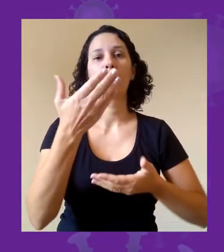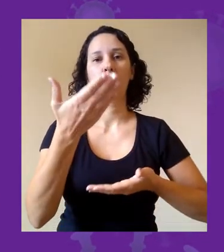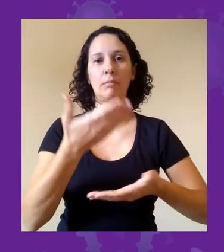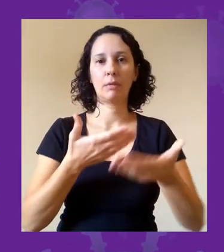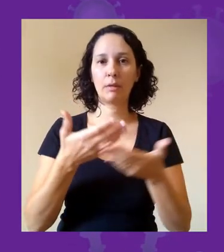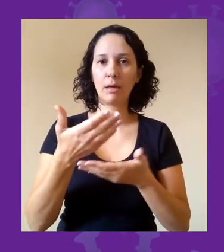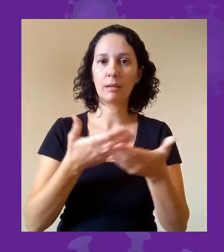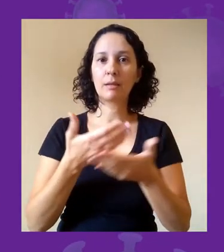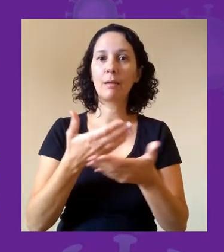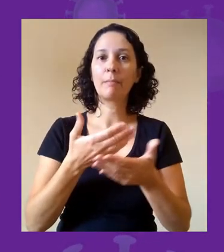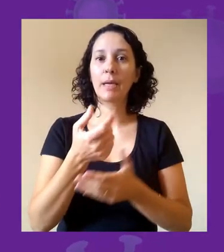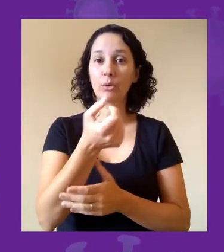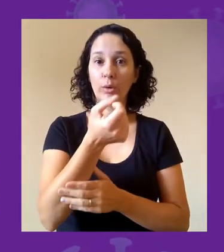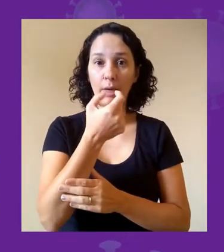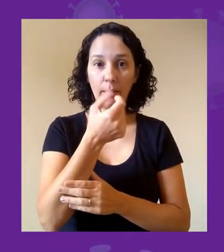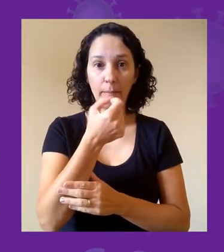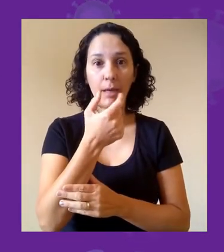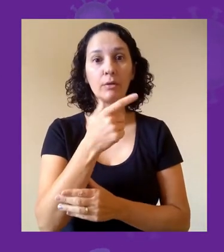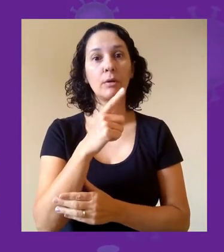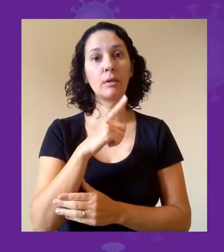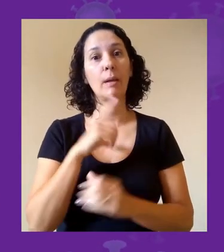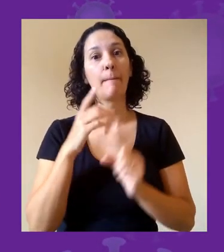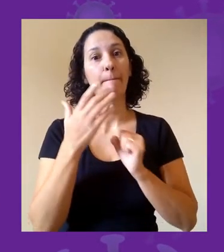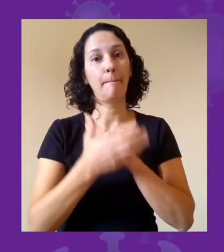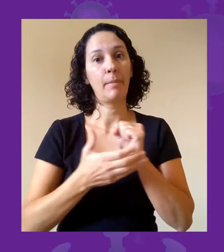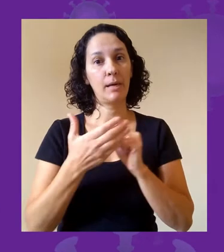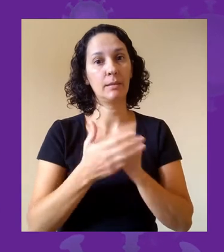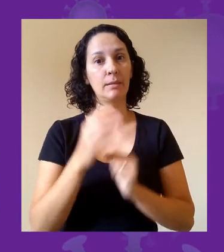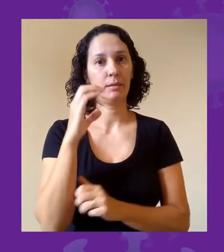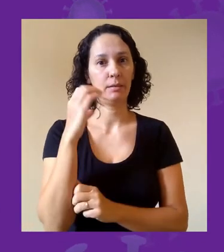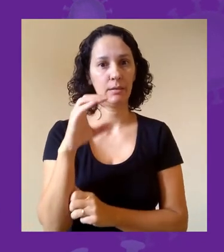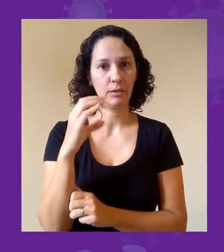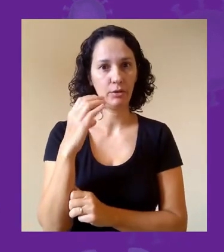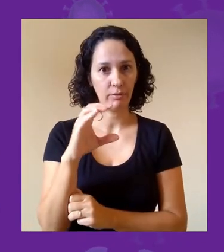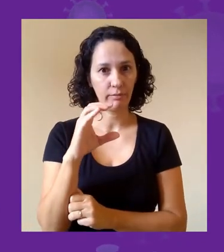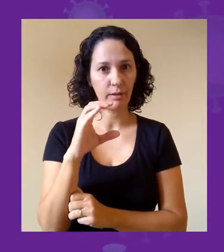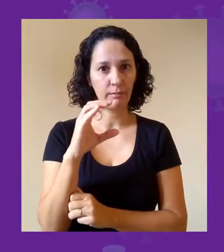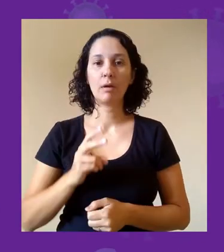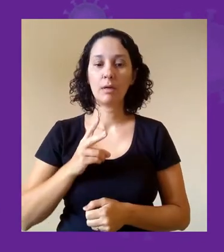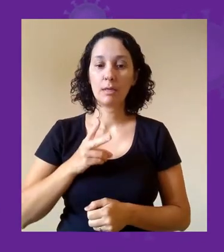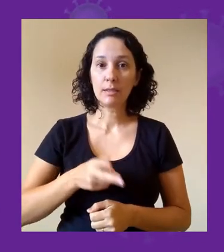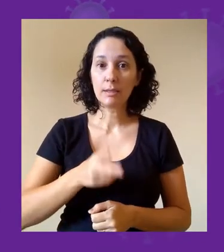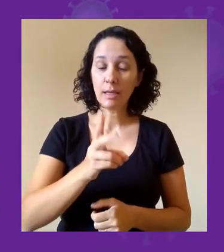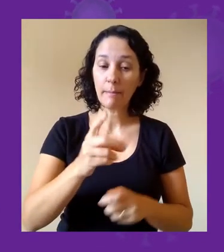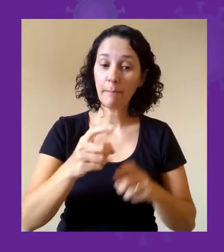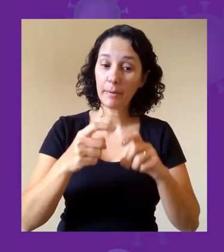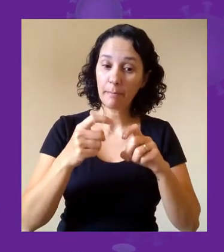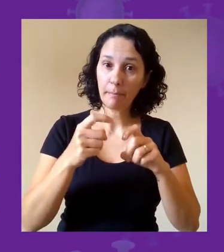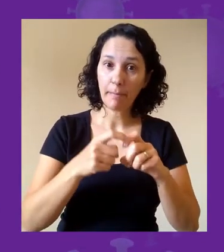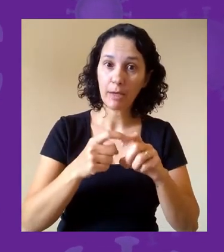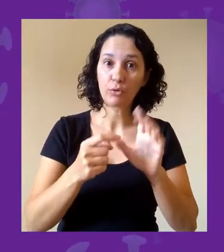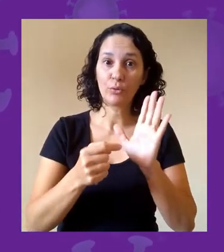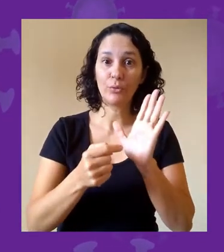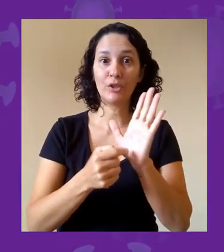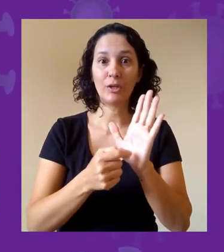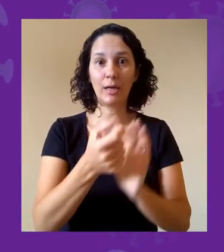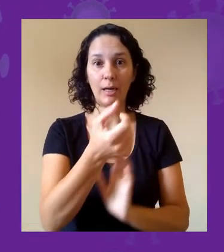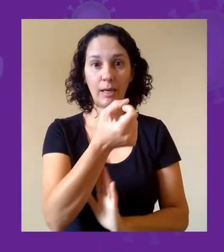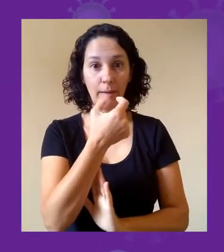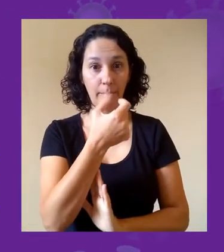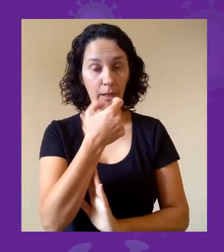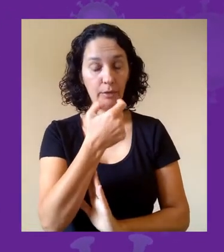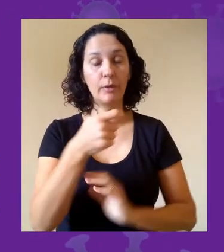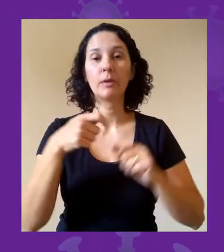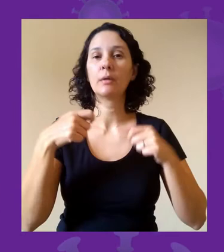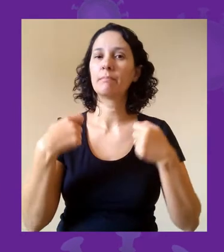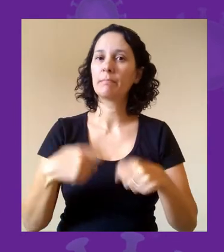prudente que ele não ofereça um tratamento que não seja baseado em evidência científica quanto ao benefício e